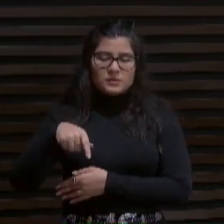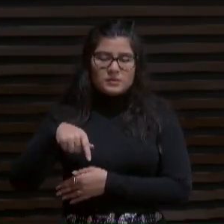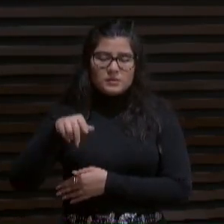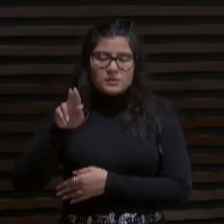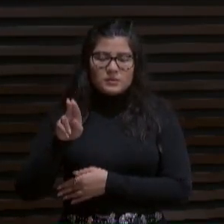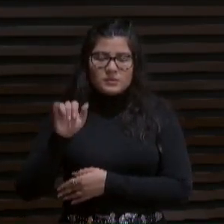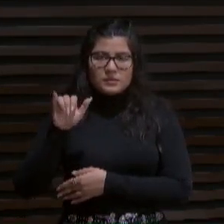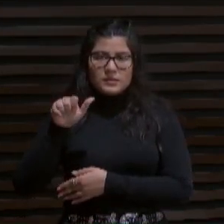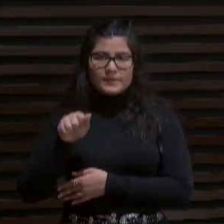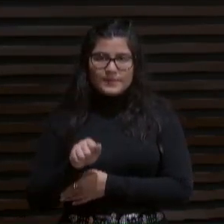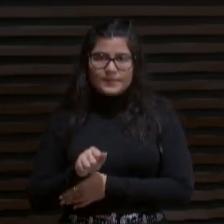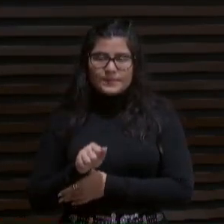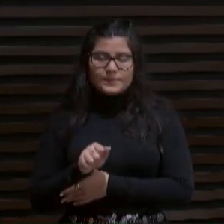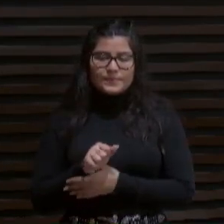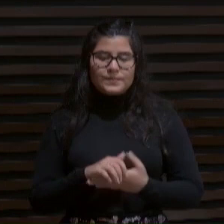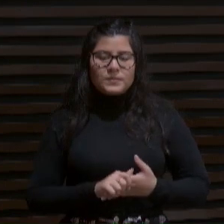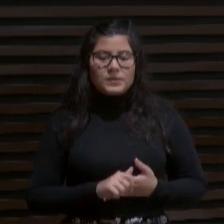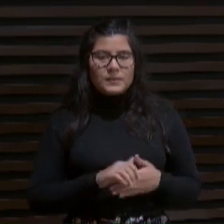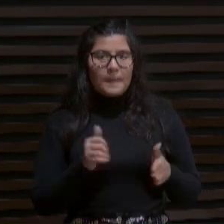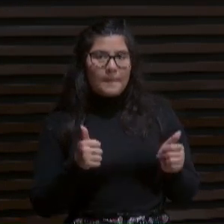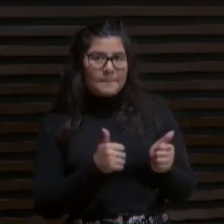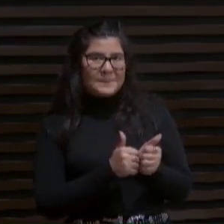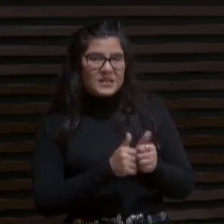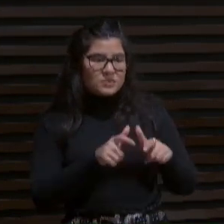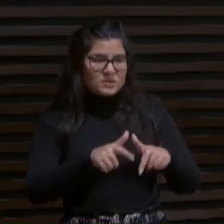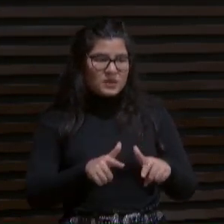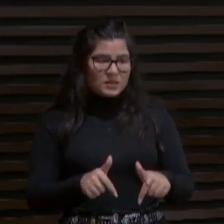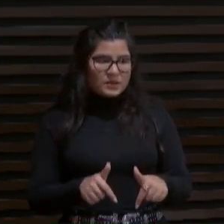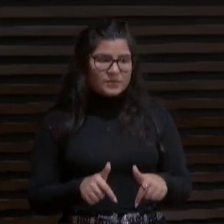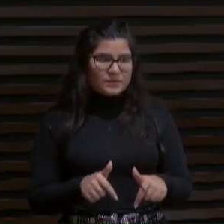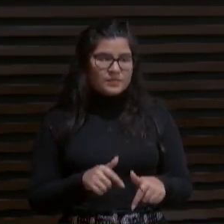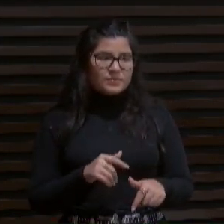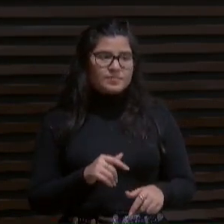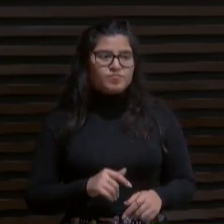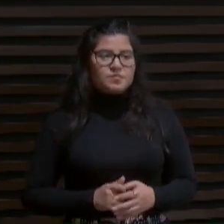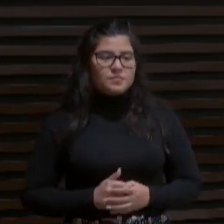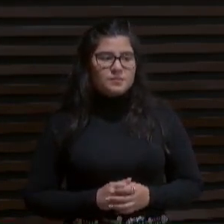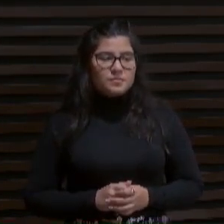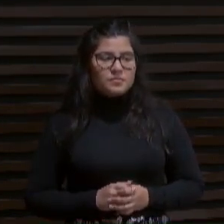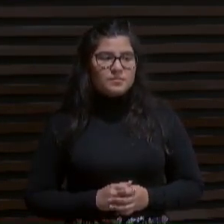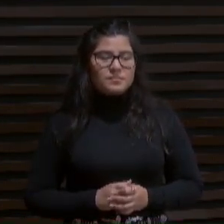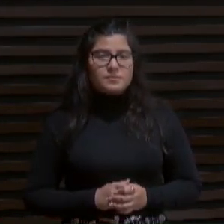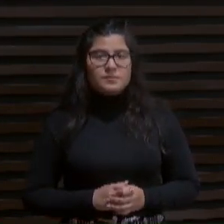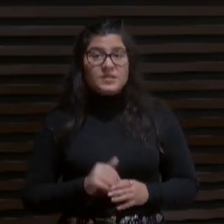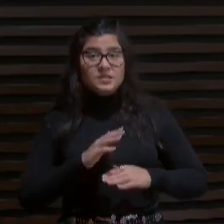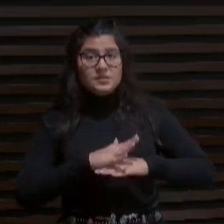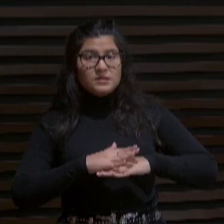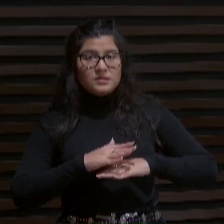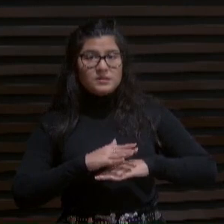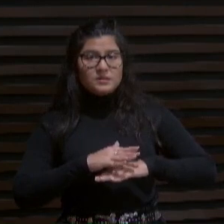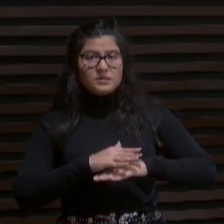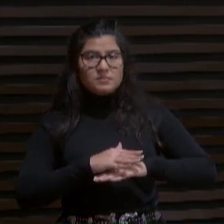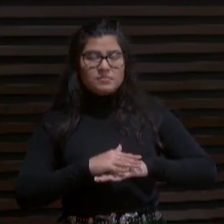na região da Samaria, mais ao norte de Israel, onde seria Canaã também nessa época, não é? E seriam os chamados filhos de Et da